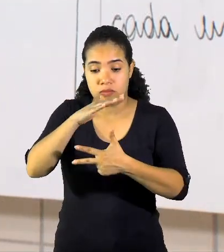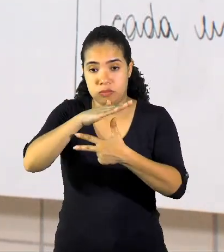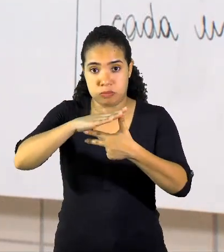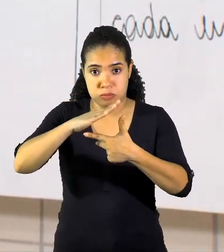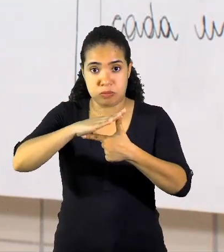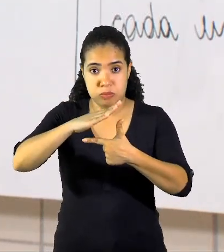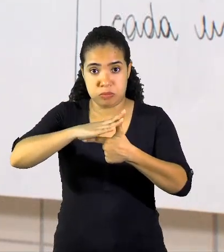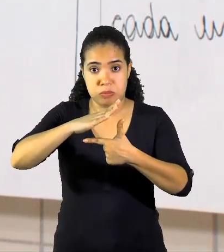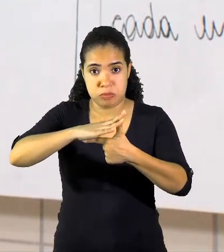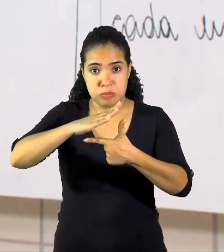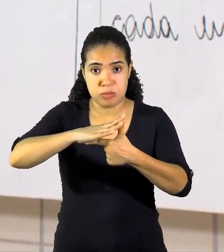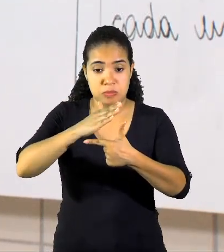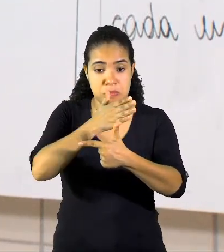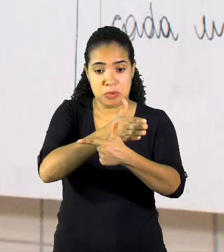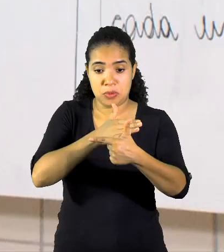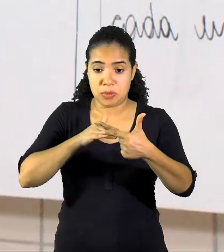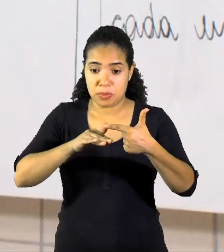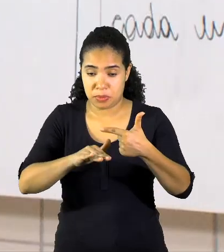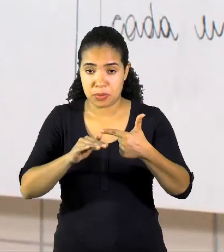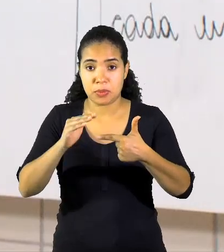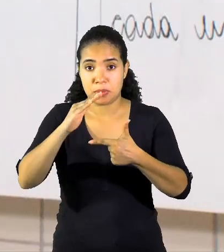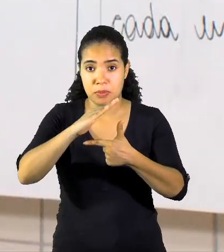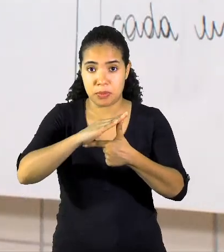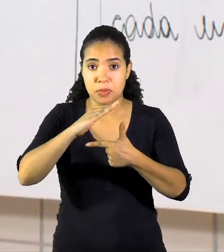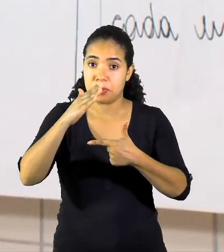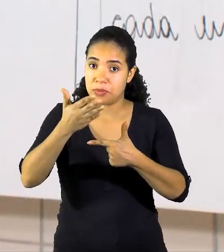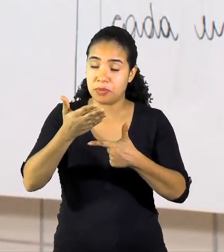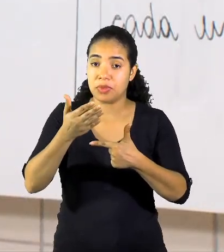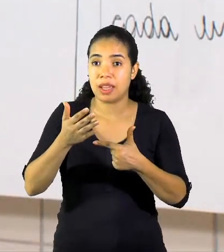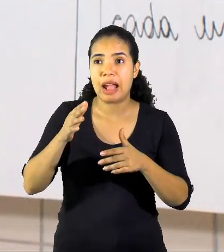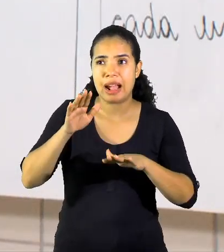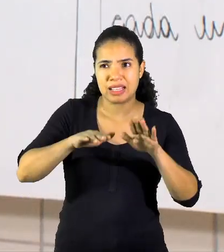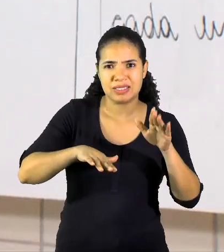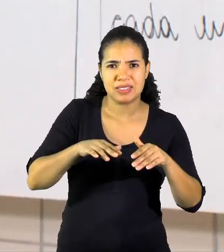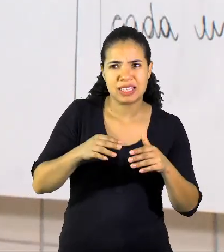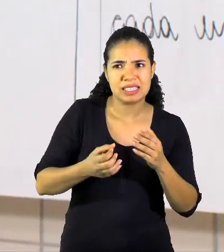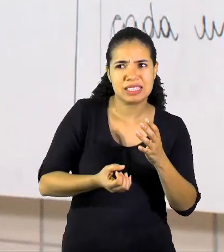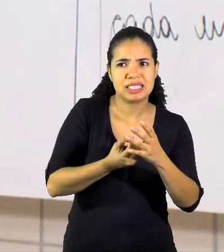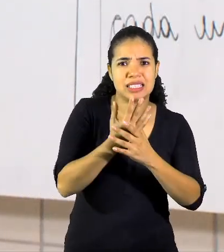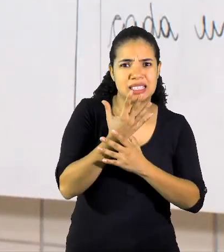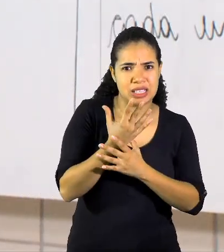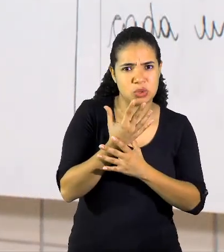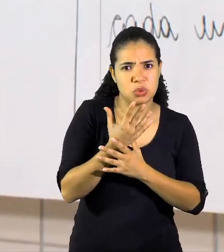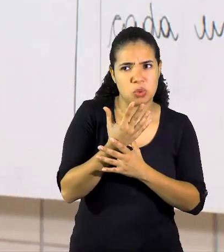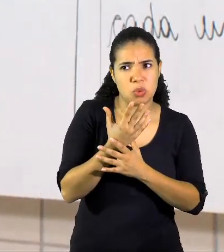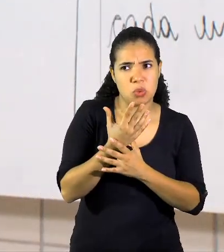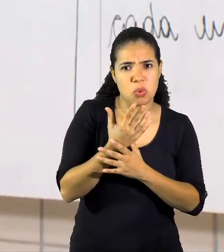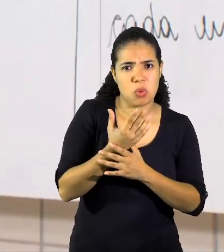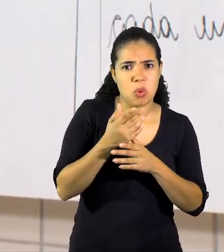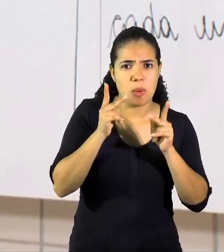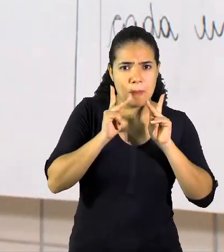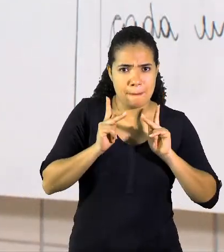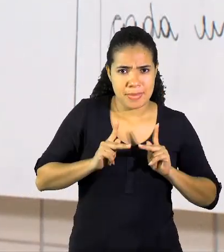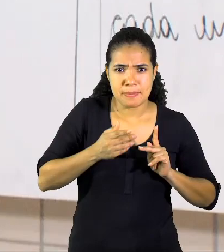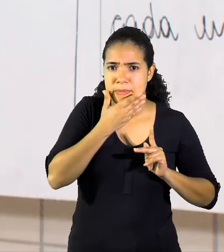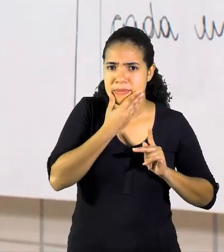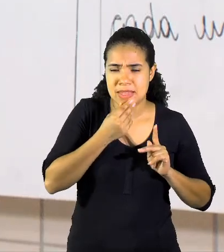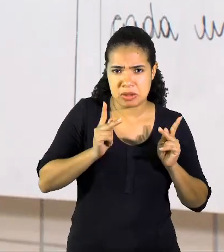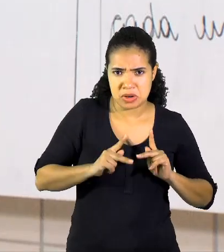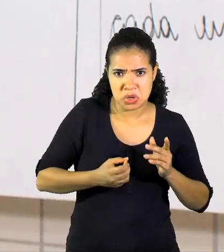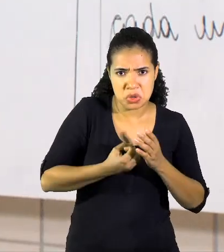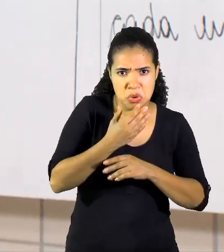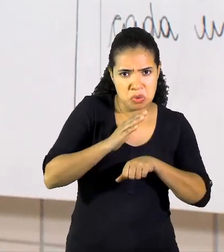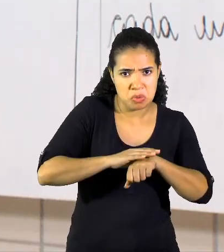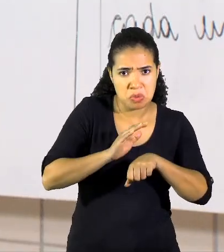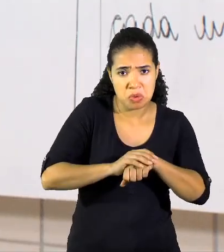Pitágoras, pode ser que não tenha sido desenvolvido pelo Pitágoras, mas sim por um de seus discípulos que frequentava esse ambiente